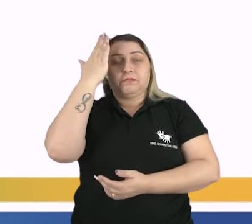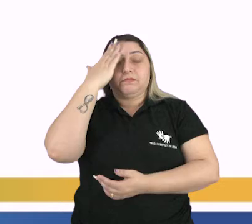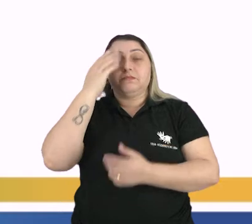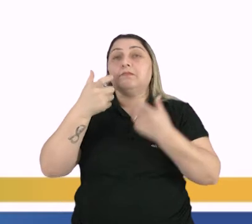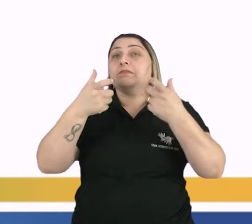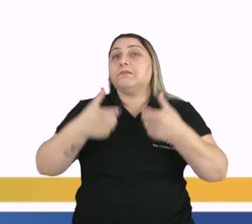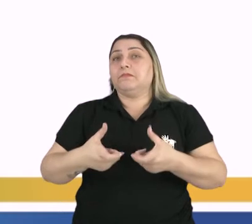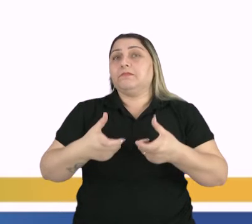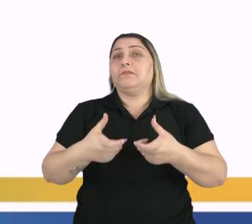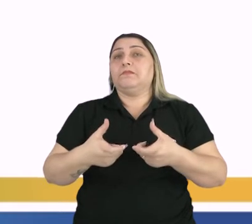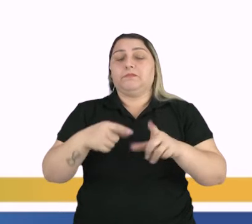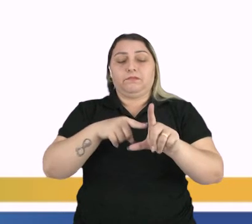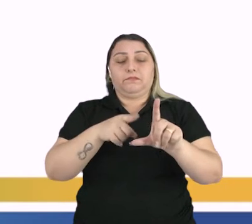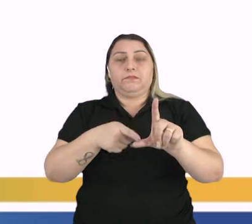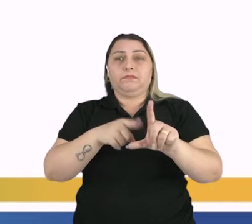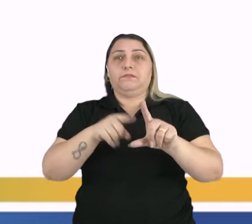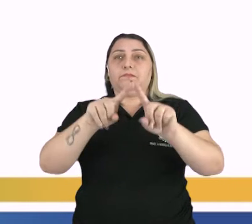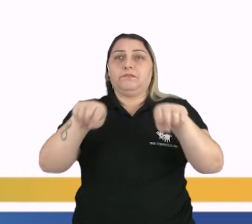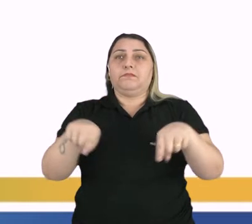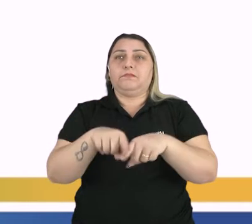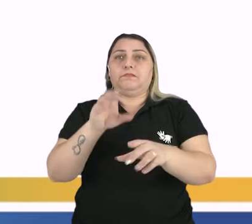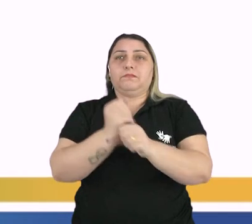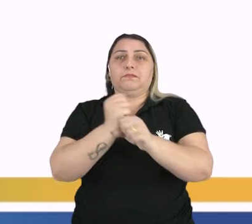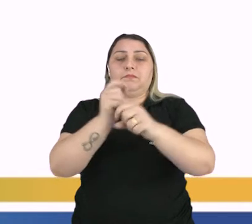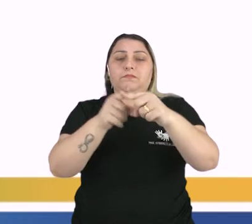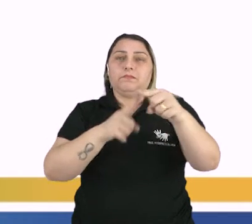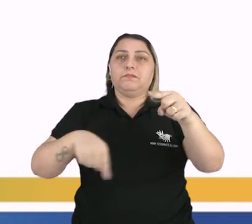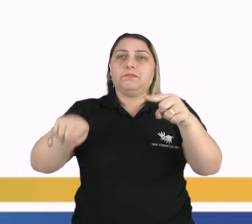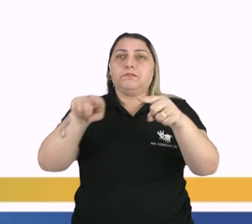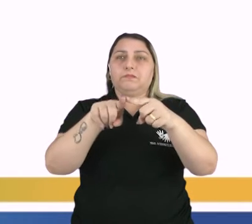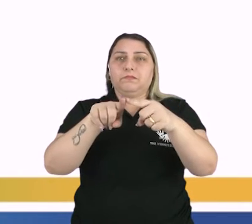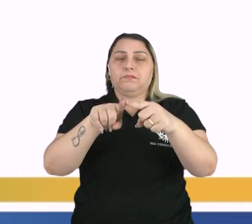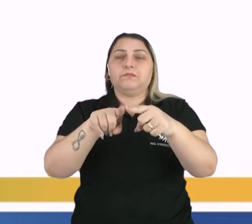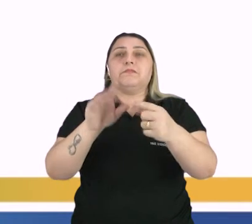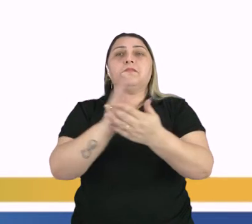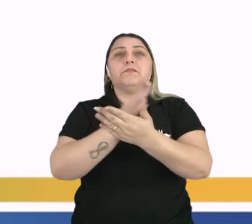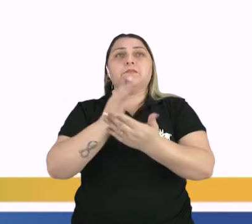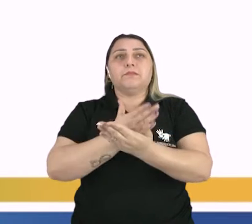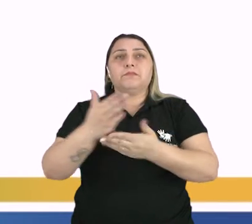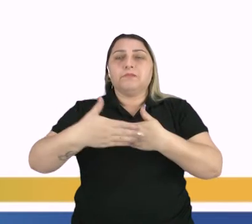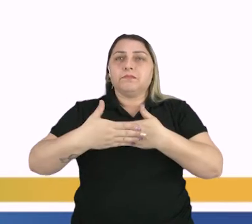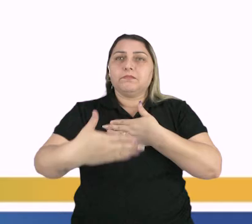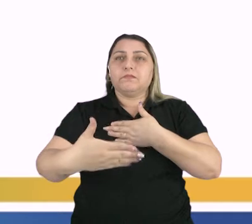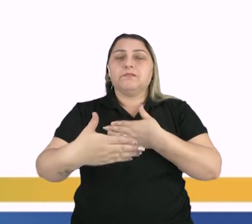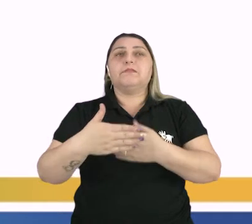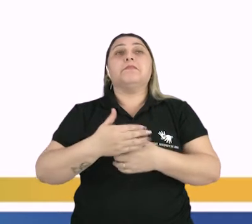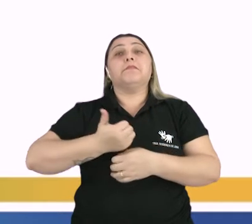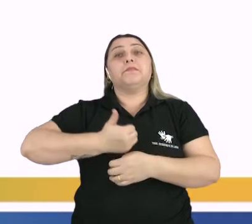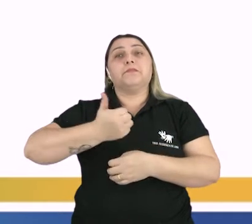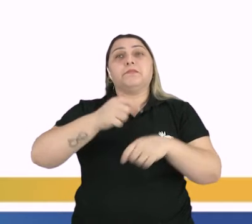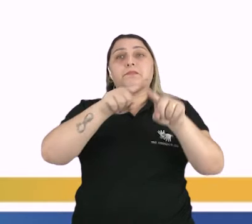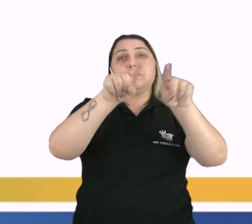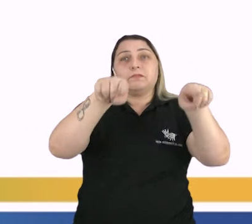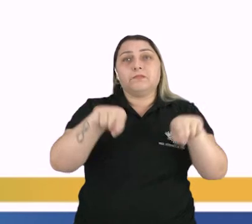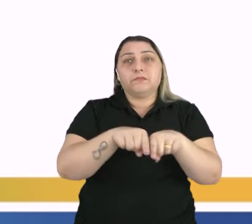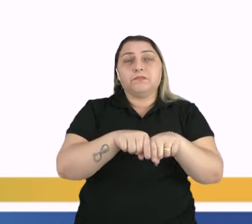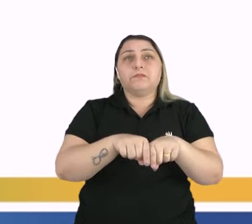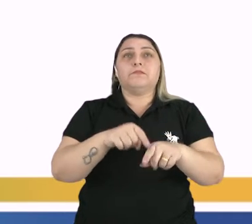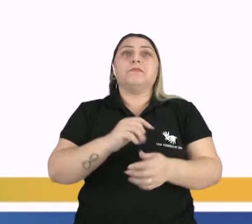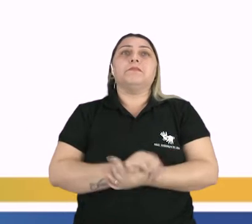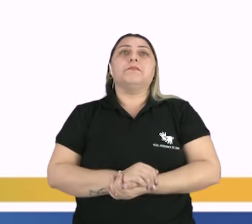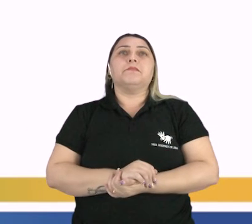a localização do ciclo trigonométrico, sempre que possível, como algo inicial. Ele está no primeiro quadrante, 25,